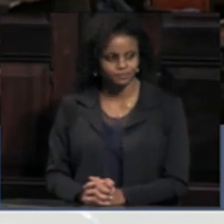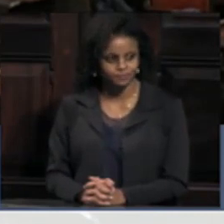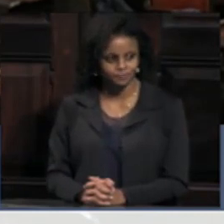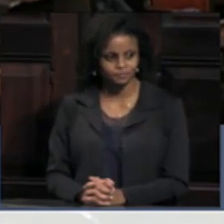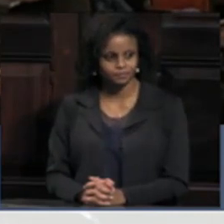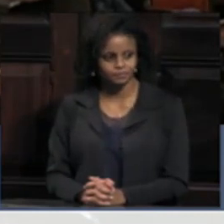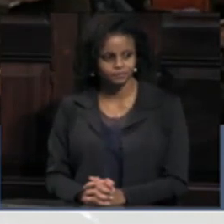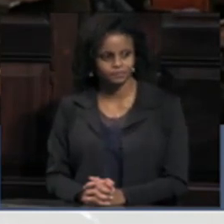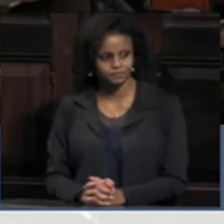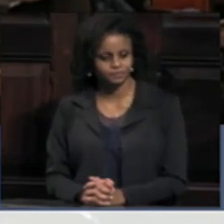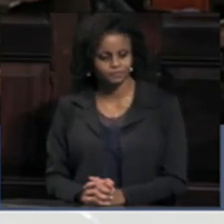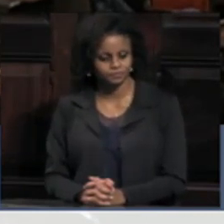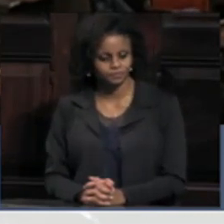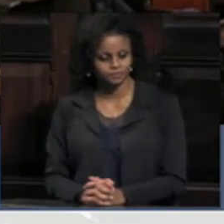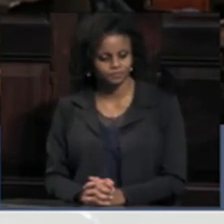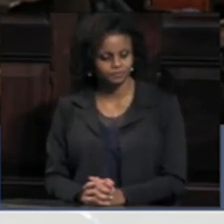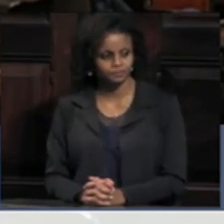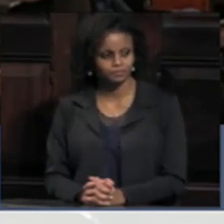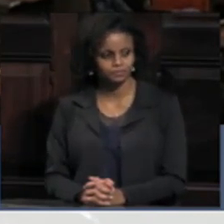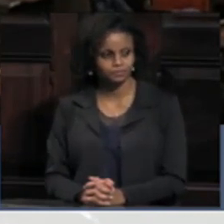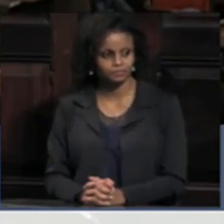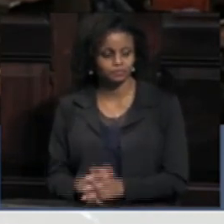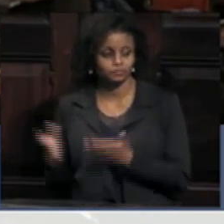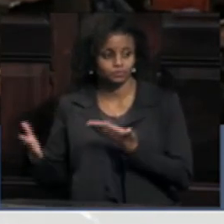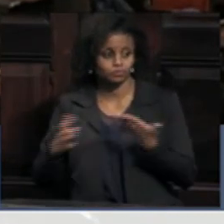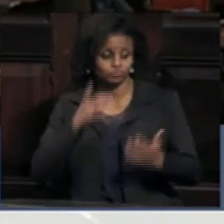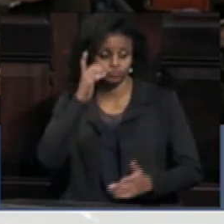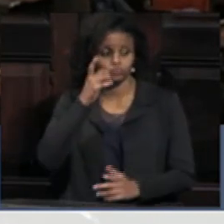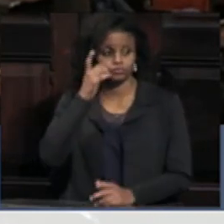Para emitir o parecer, deputado Luiz Paulo.